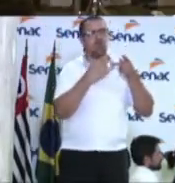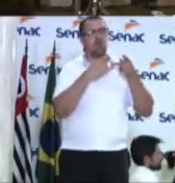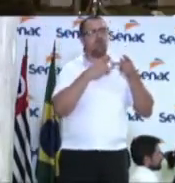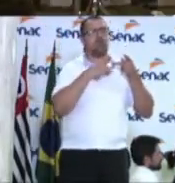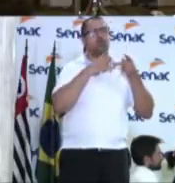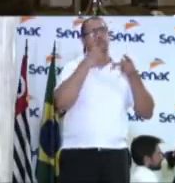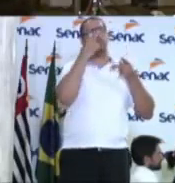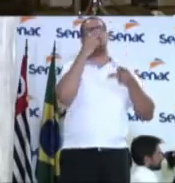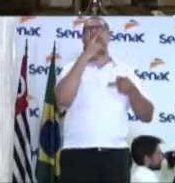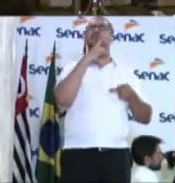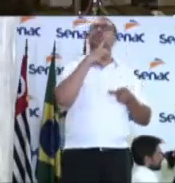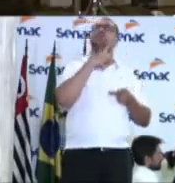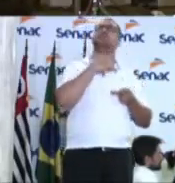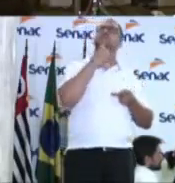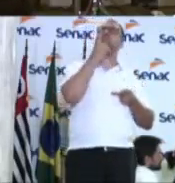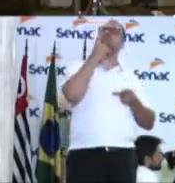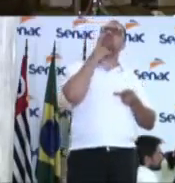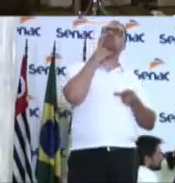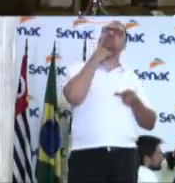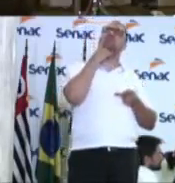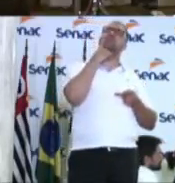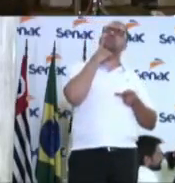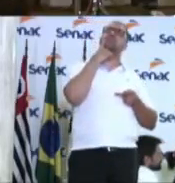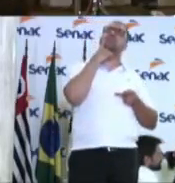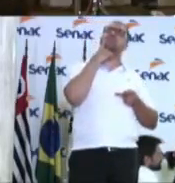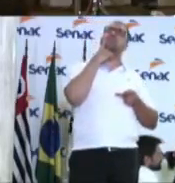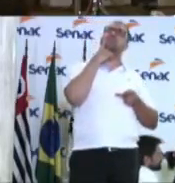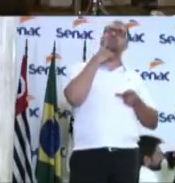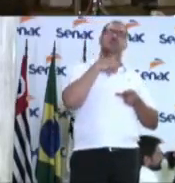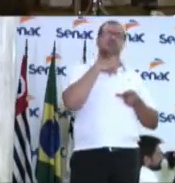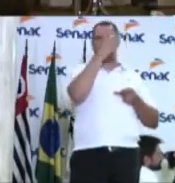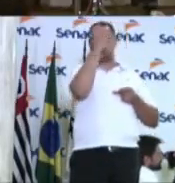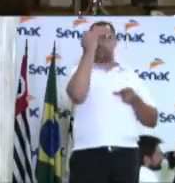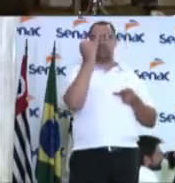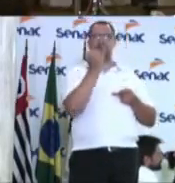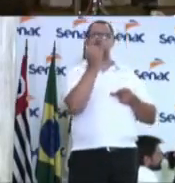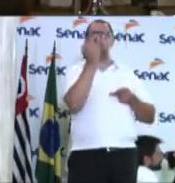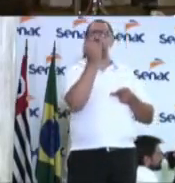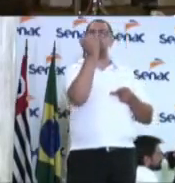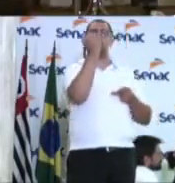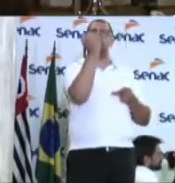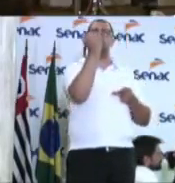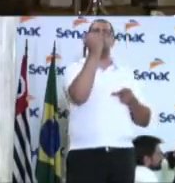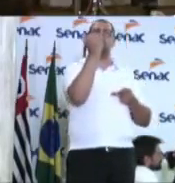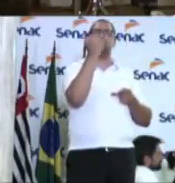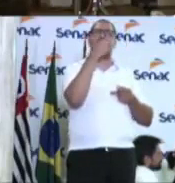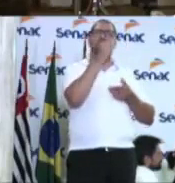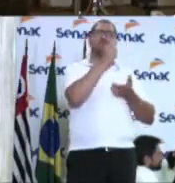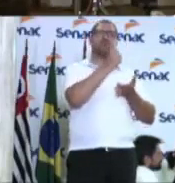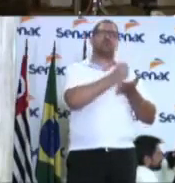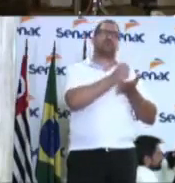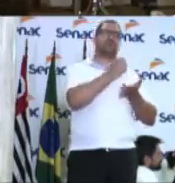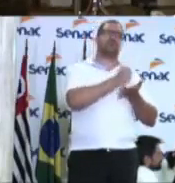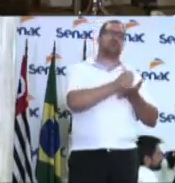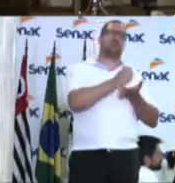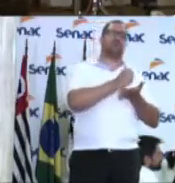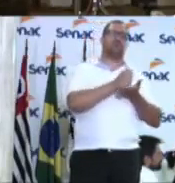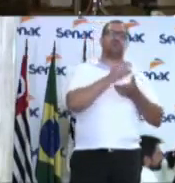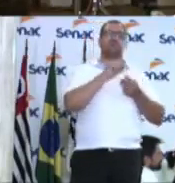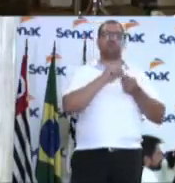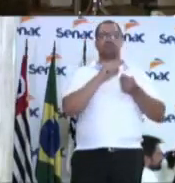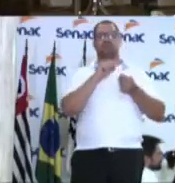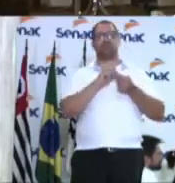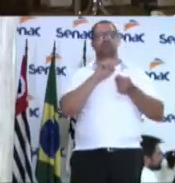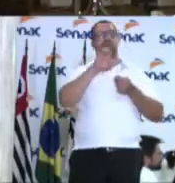que não sei se foi a Keka ou o Gola que falou, mas tem uma questão muito importante da marca, que é o desapego. Fazer